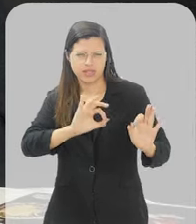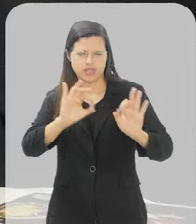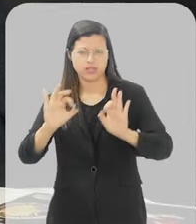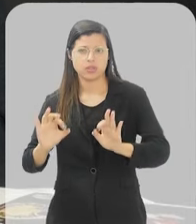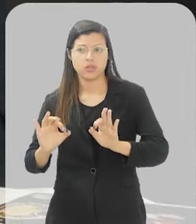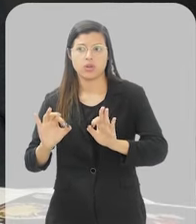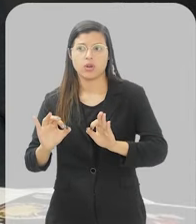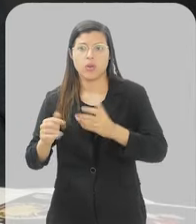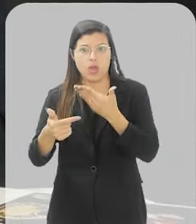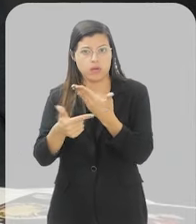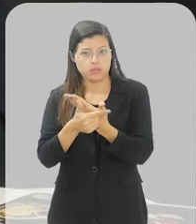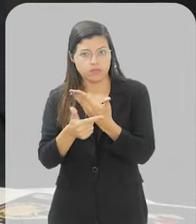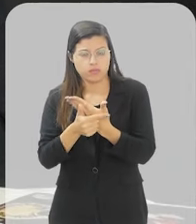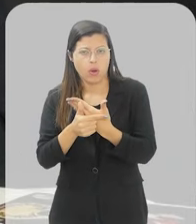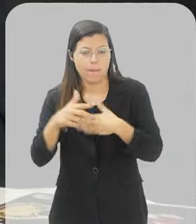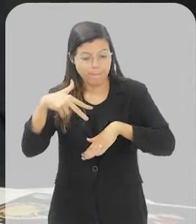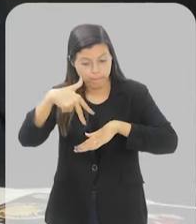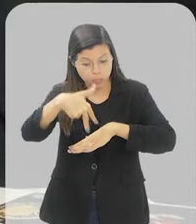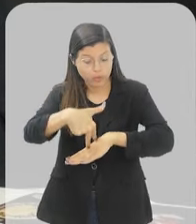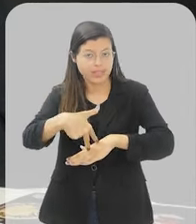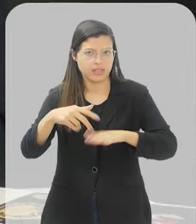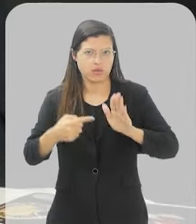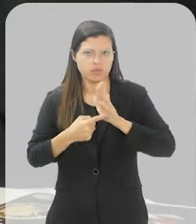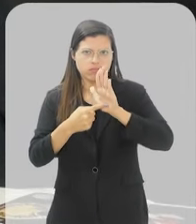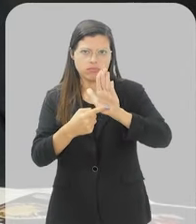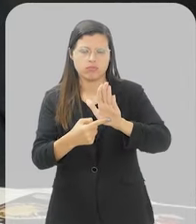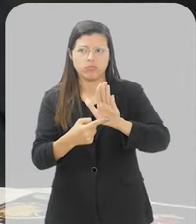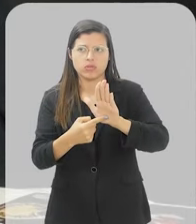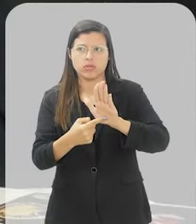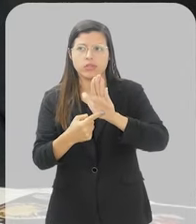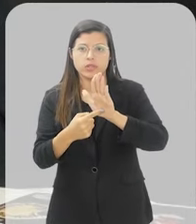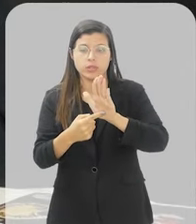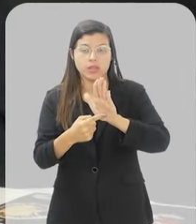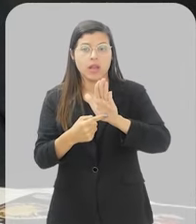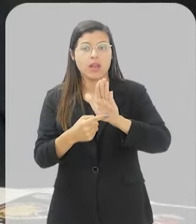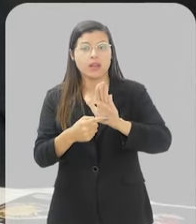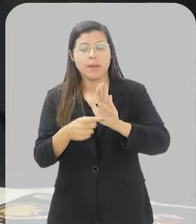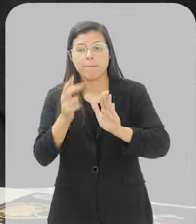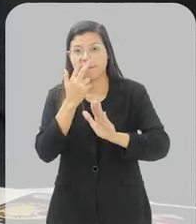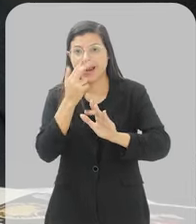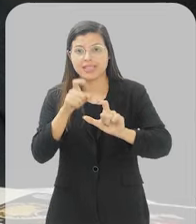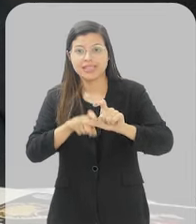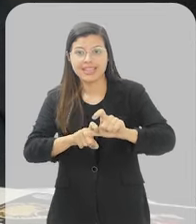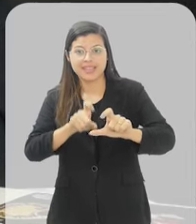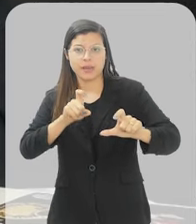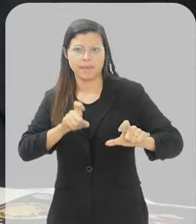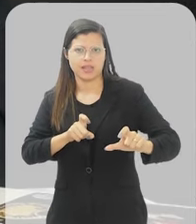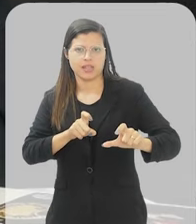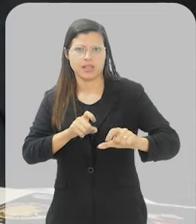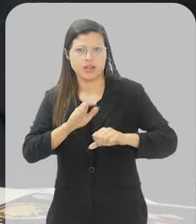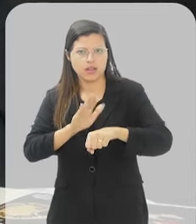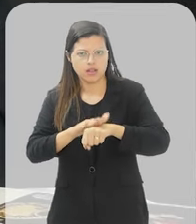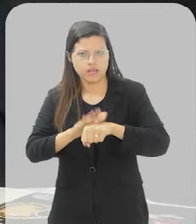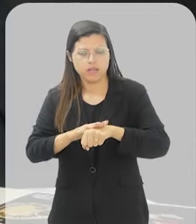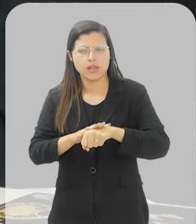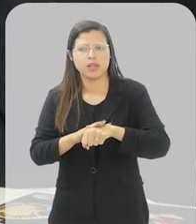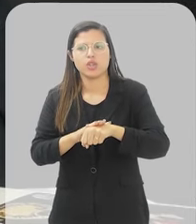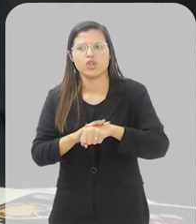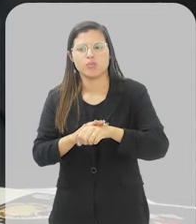a função do destaque, né, a posição de um destaque, ela é totalmente, de alguma maneira, independente. Sim. Ele cria sua